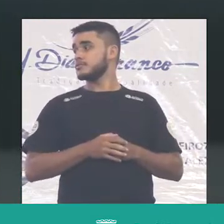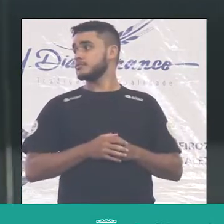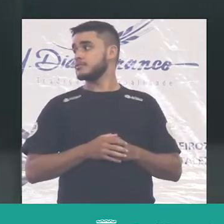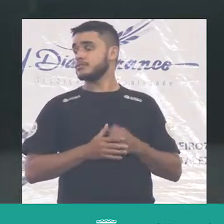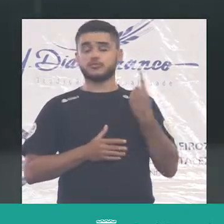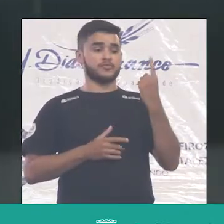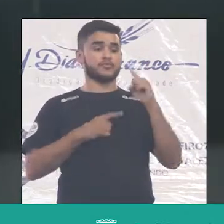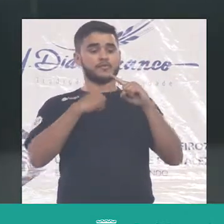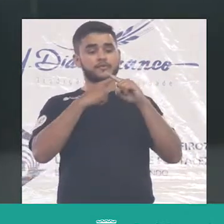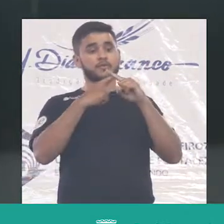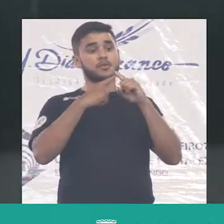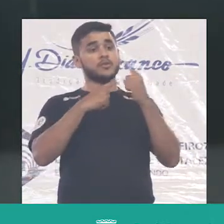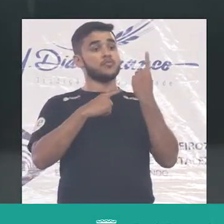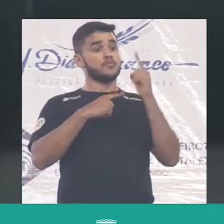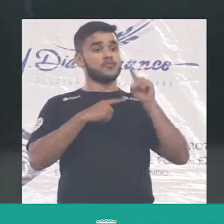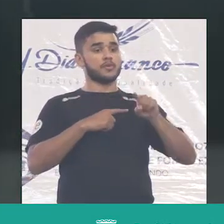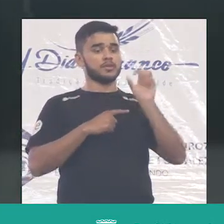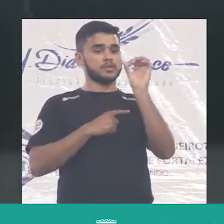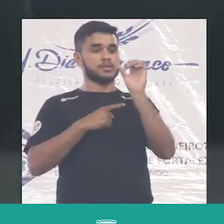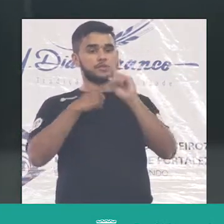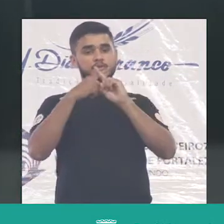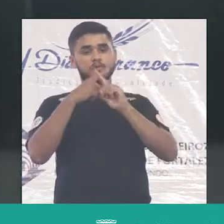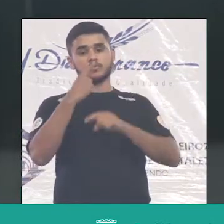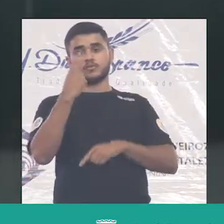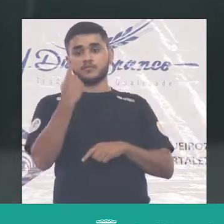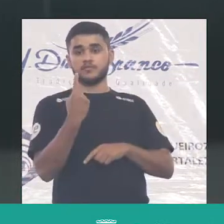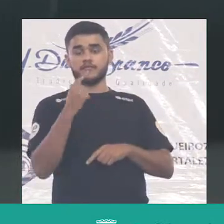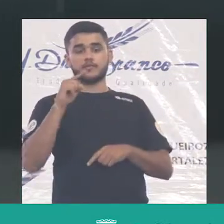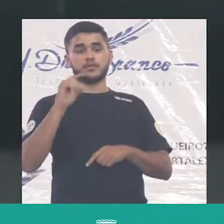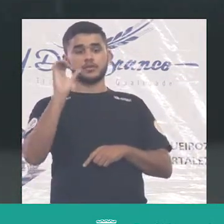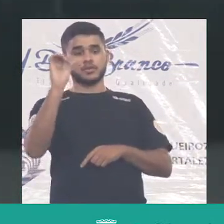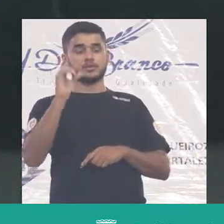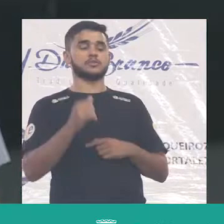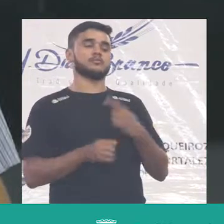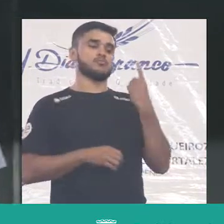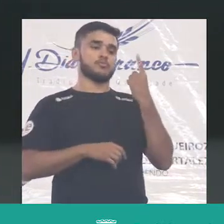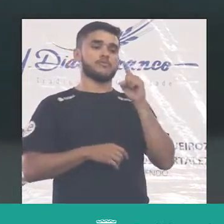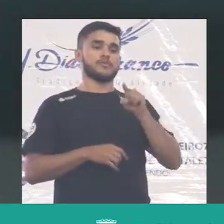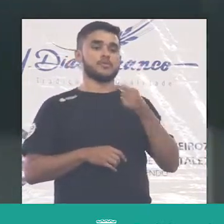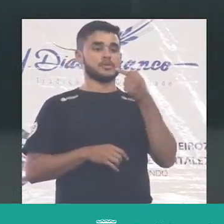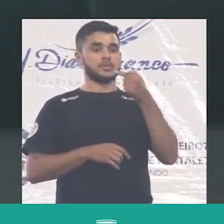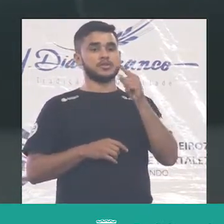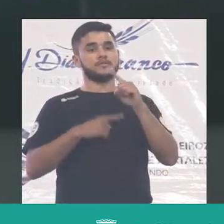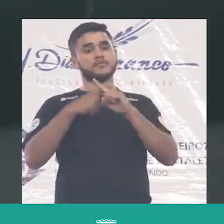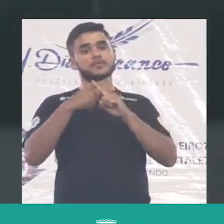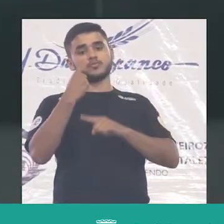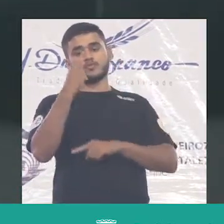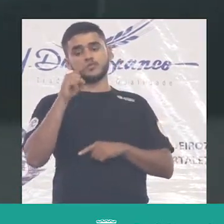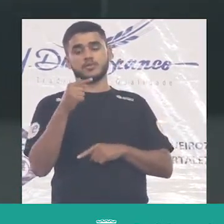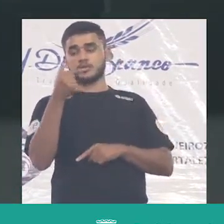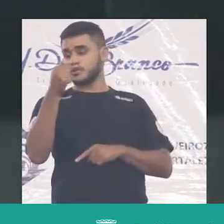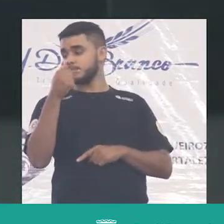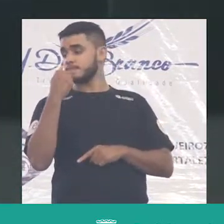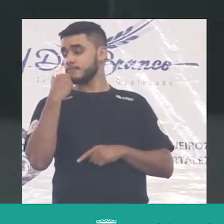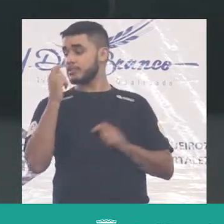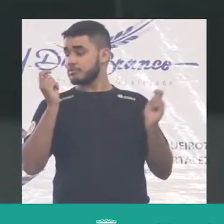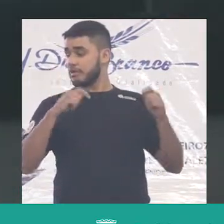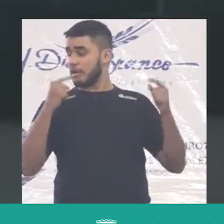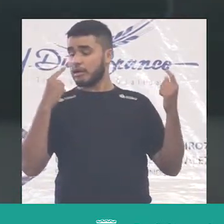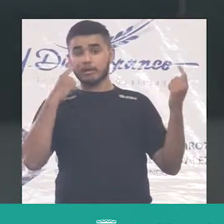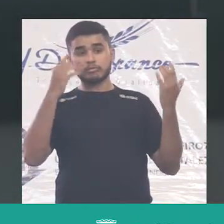vezes 1,6 e 1,7 vezes 1,7. Vocês iam ver no braço aí, que o item mais